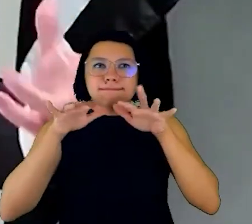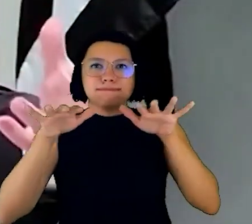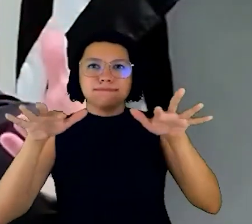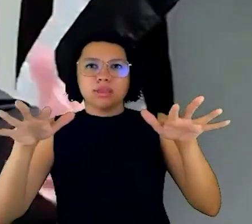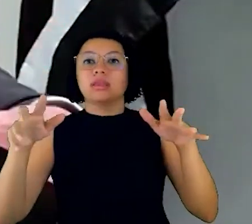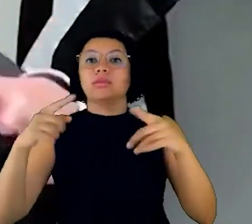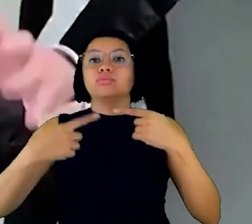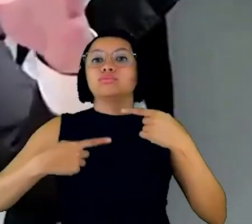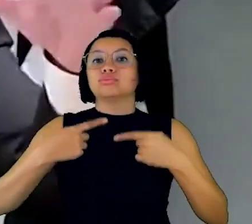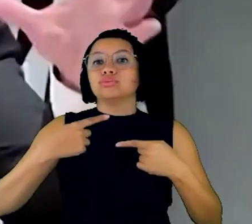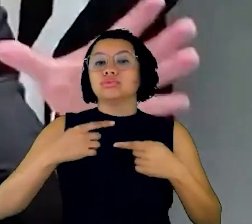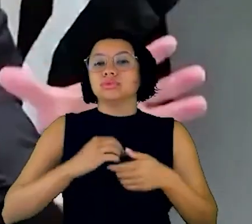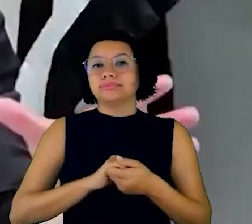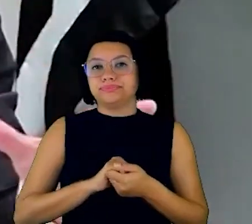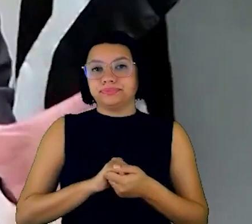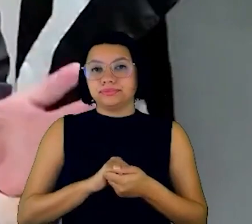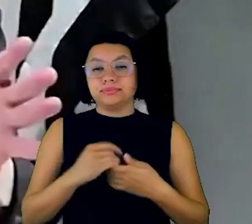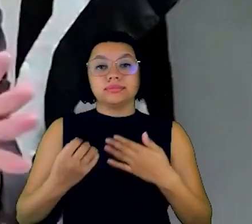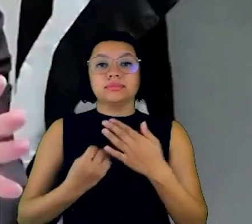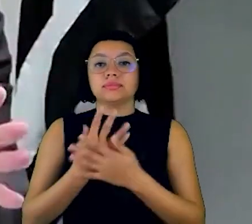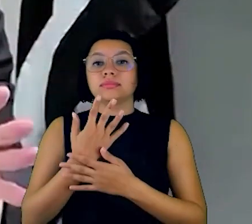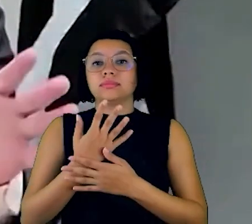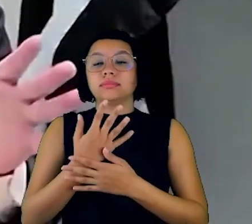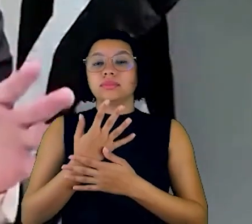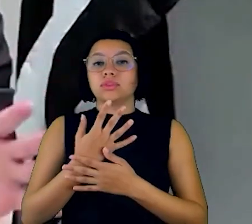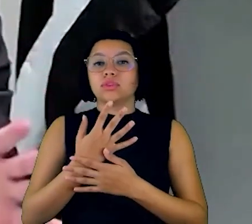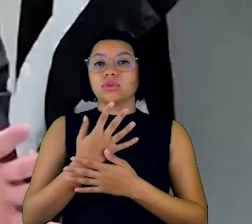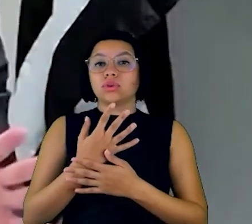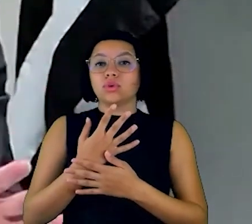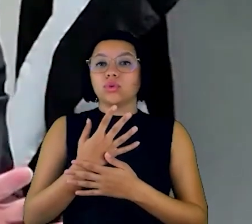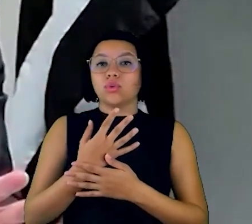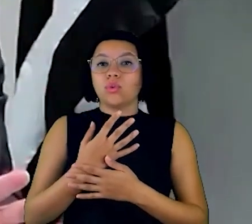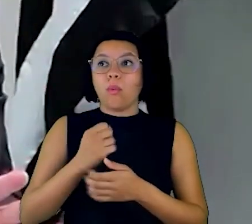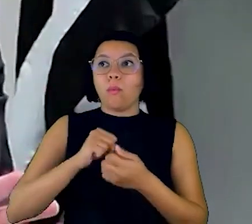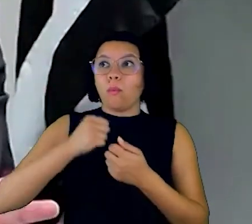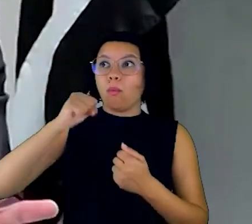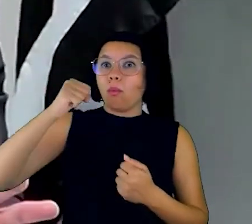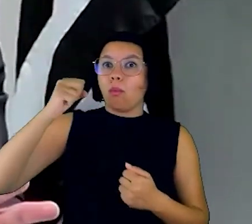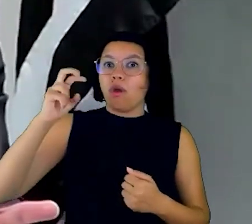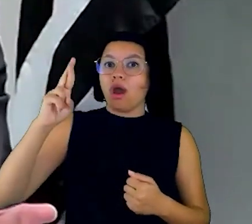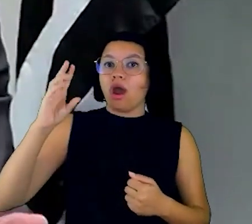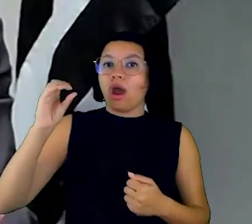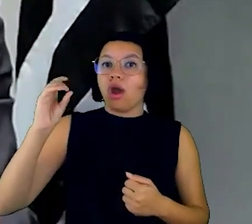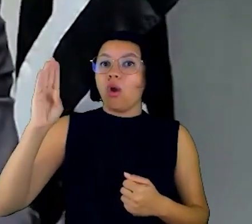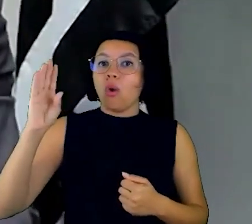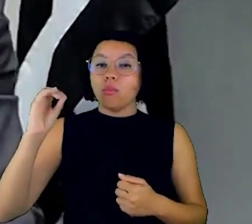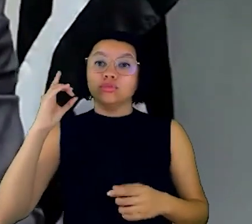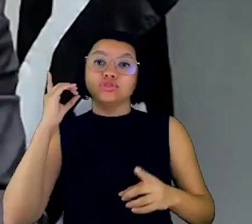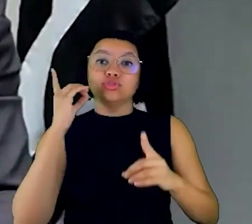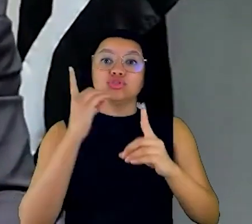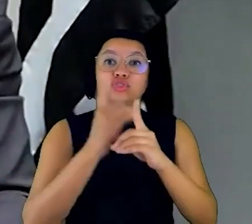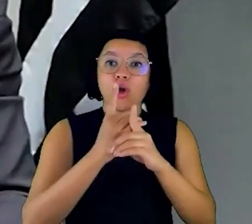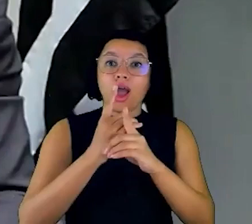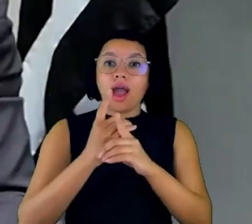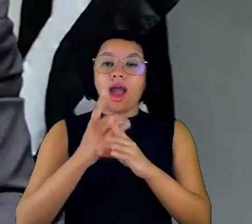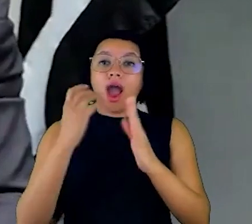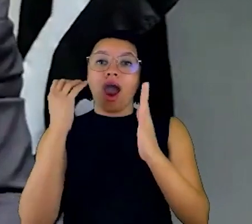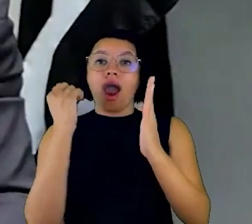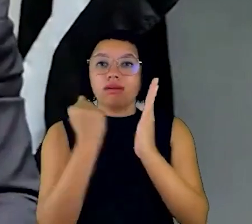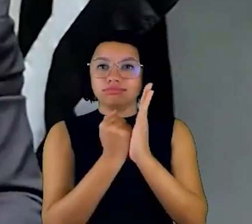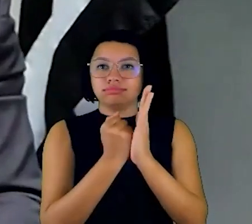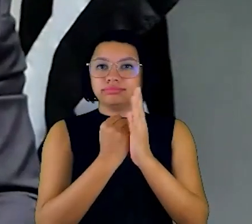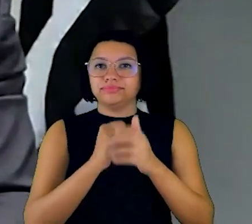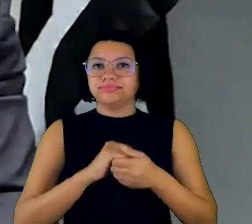repercussão política e criou um mega robô de localização